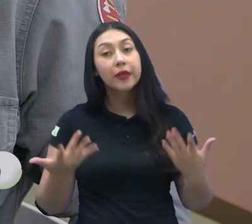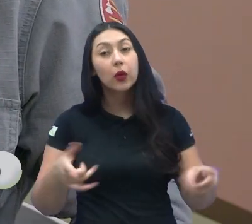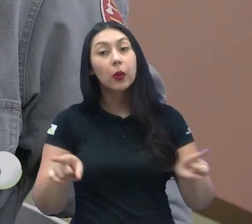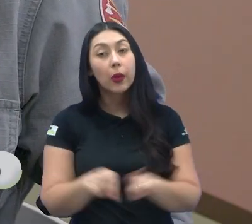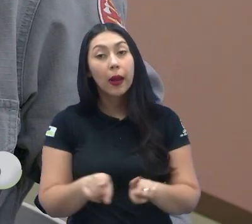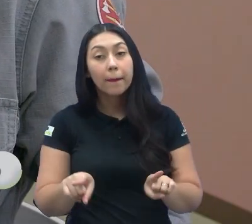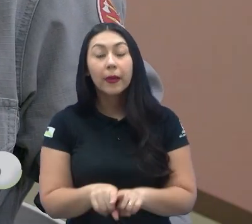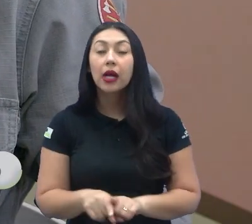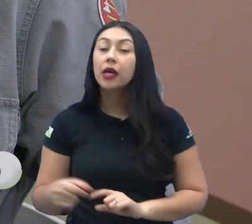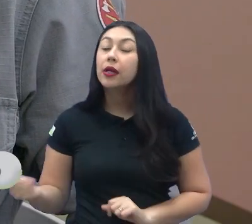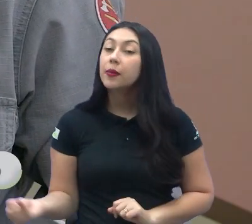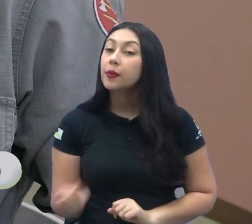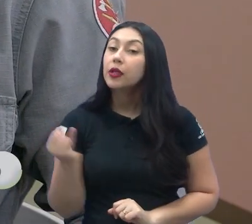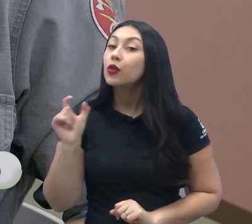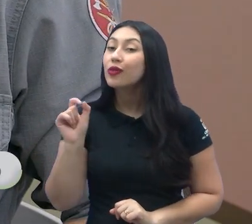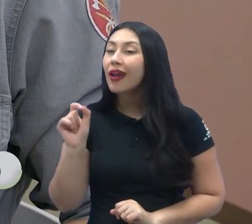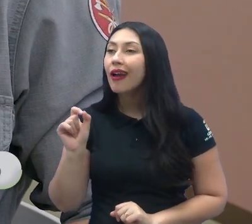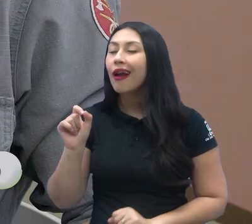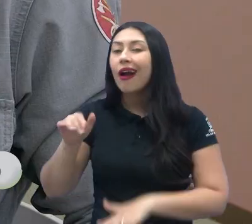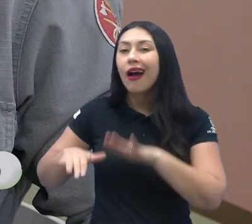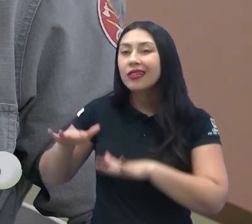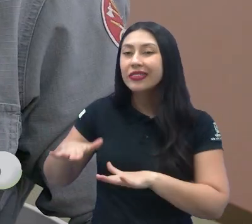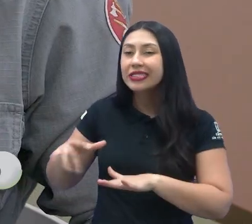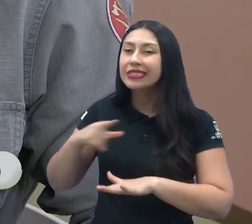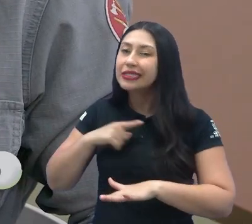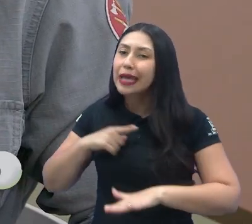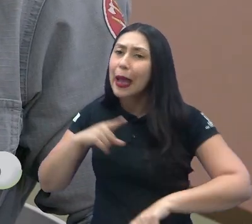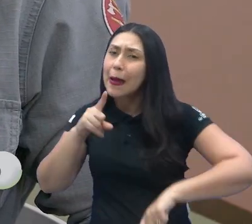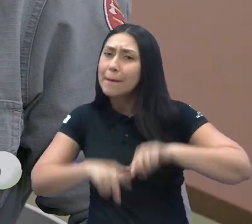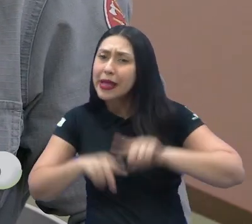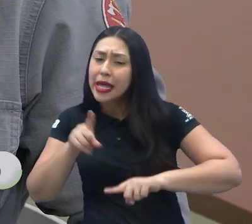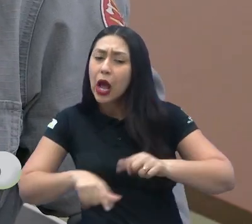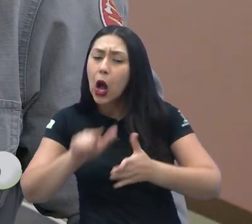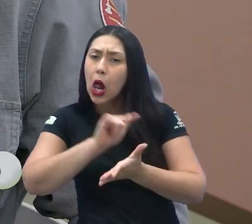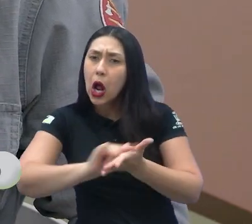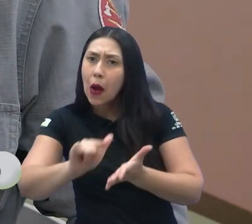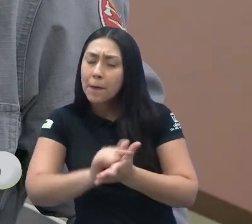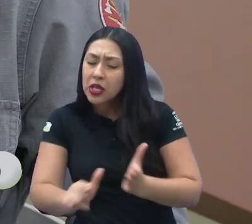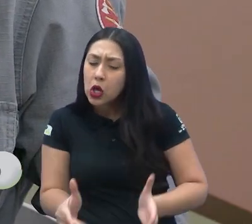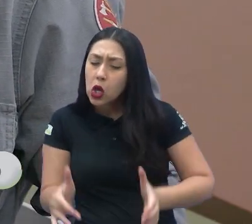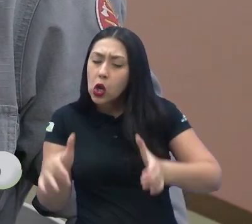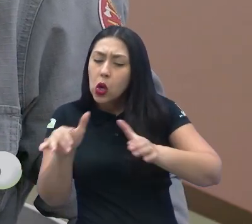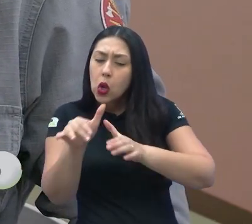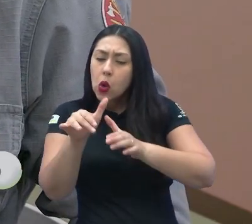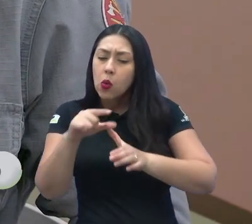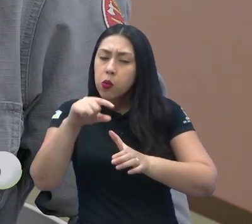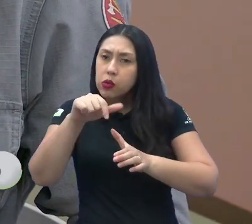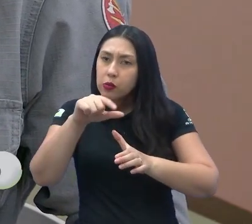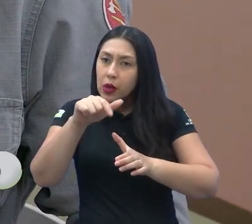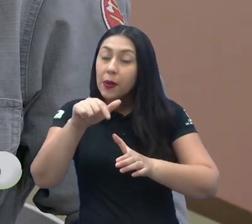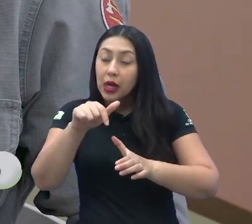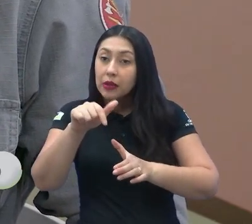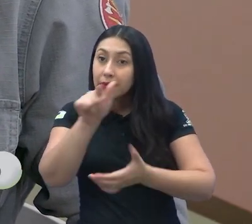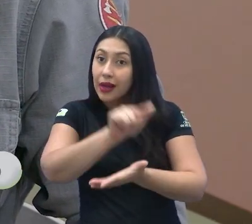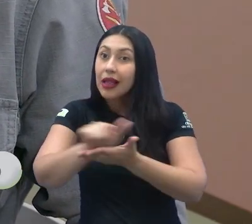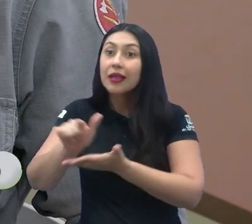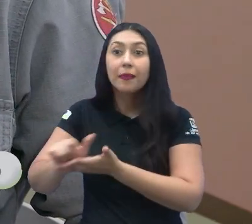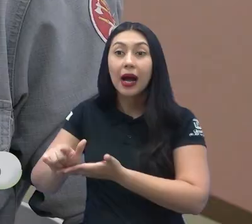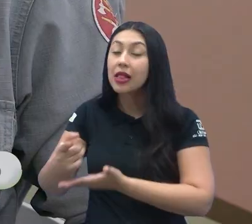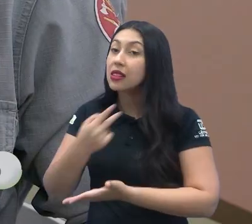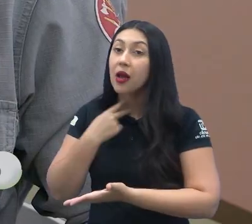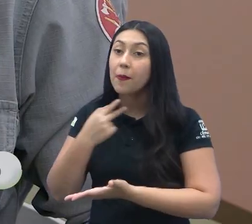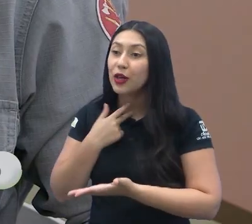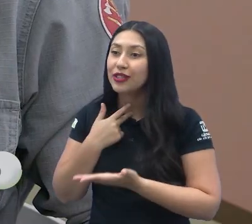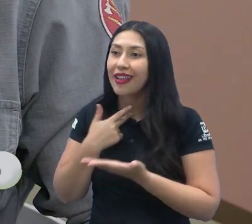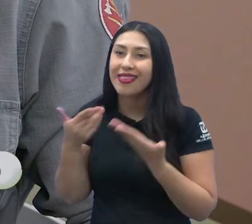vezes na cozinha, a pessoa guarda algum produto de limpeza, alguma coisa que faz ali a limpeza da própria cozinha mesmo. Então, não deixar o